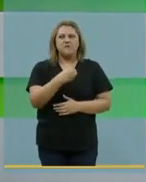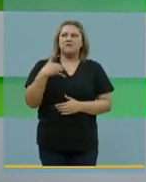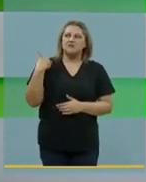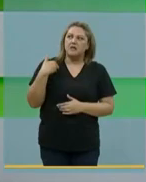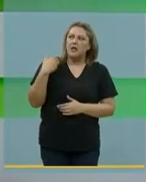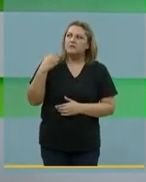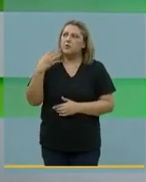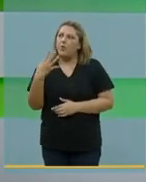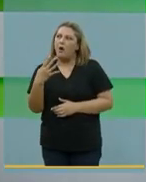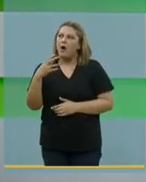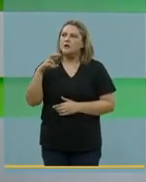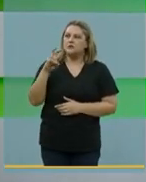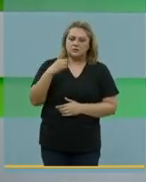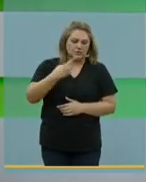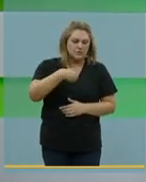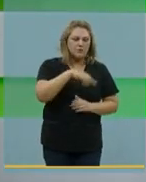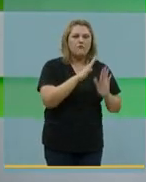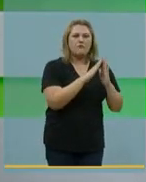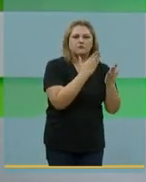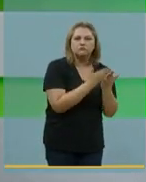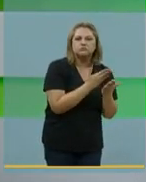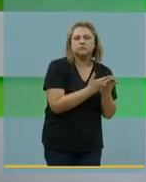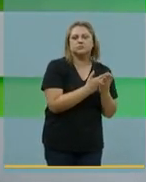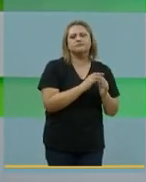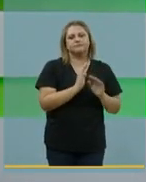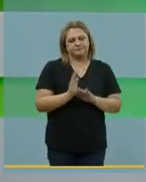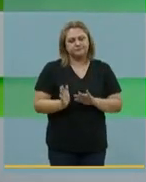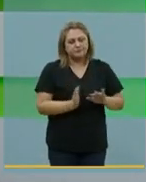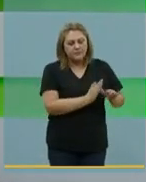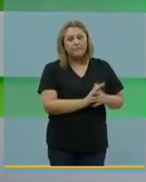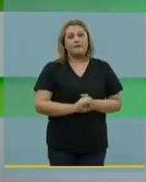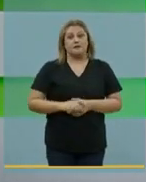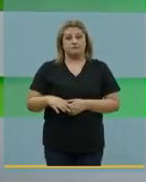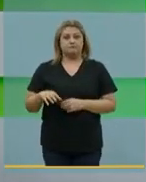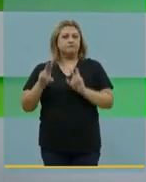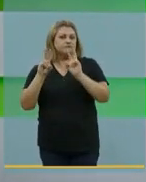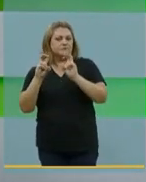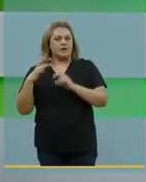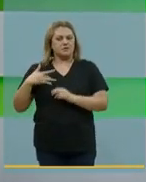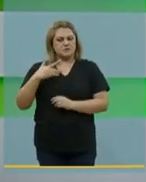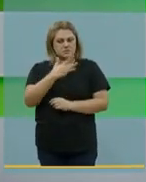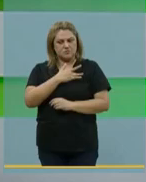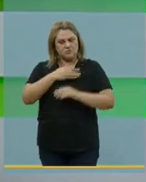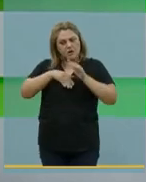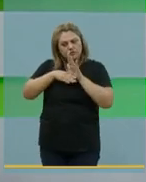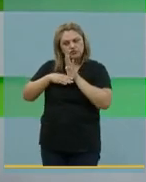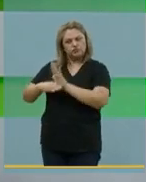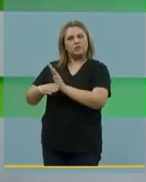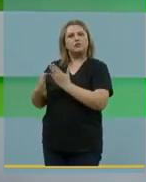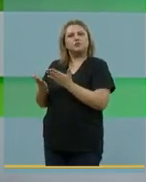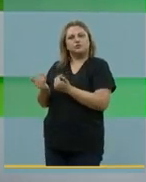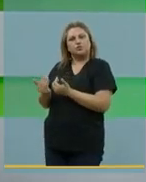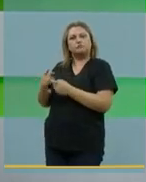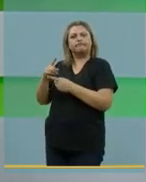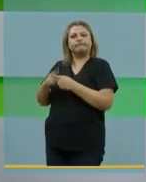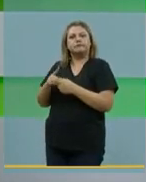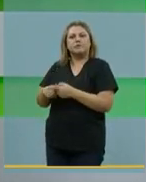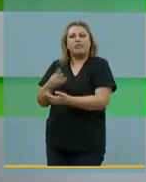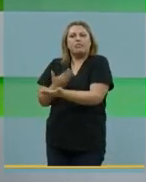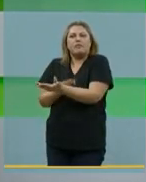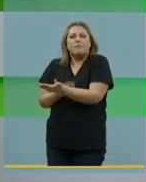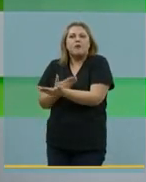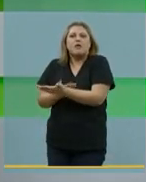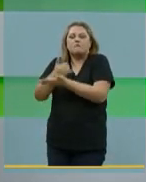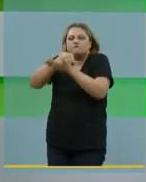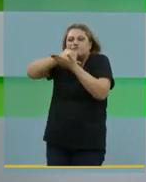estar na pré escola e na saúde ajudar o jovem para que ele saia da questão da dependência química e